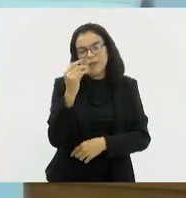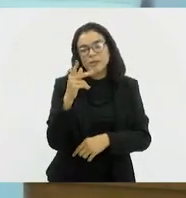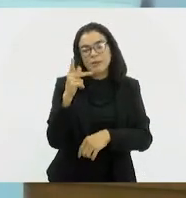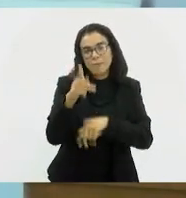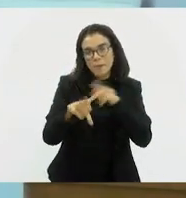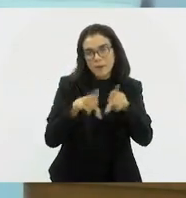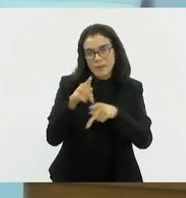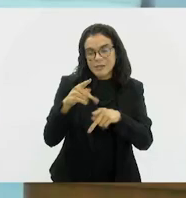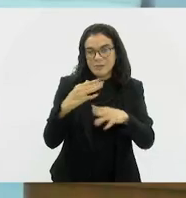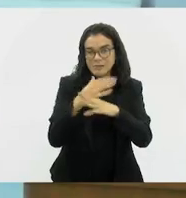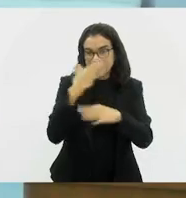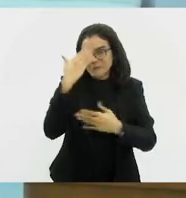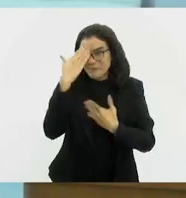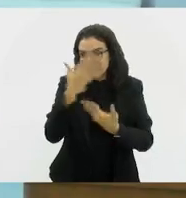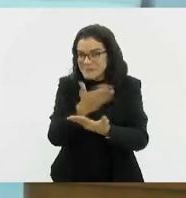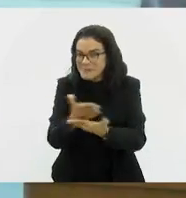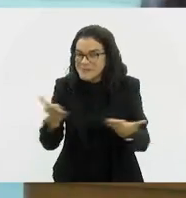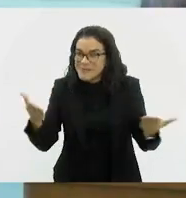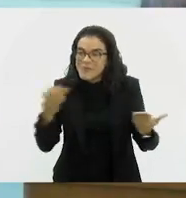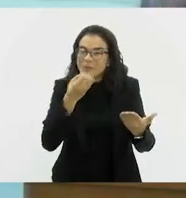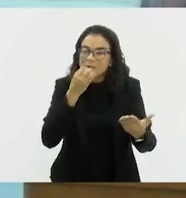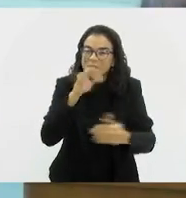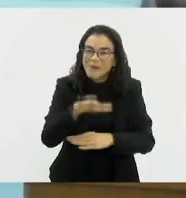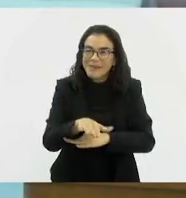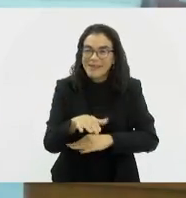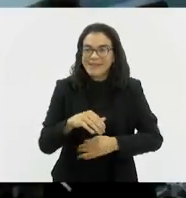cidade. Obrigado a todos e uma boa tarde.